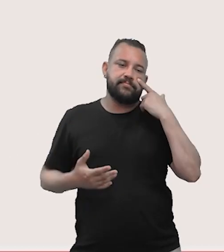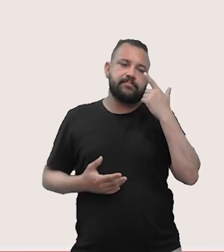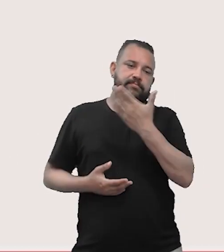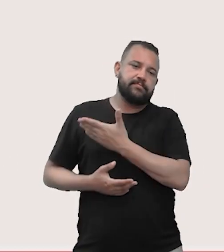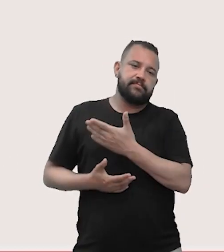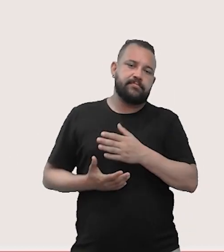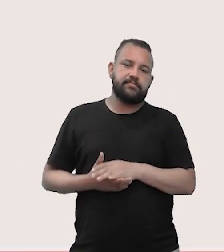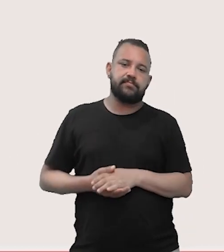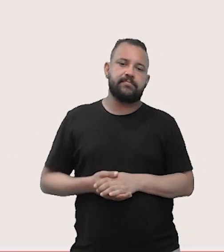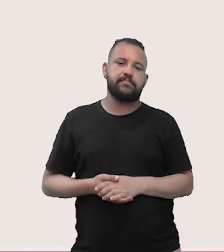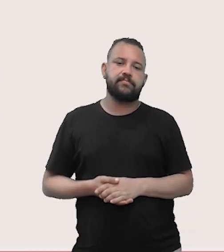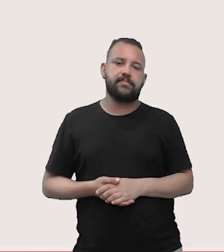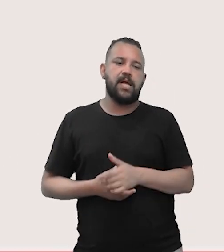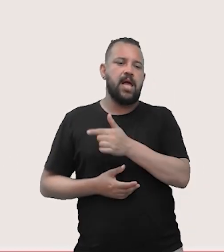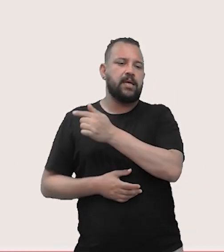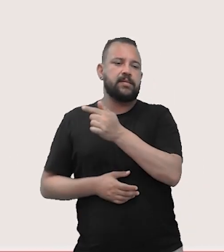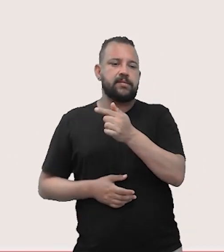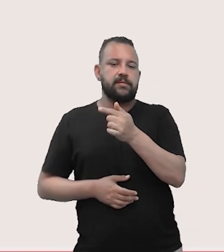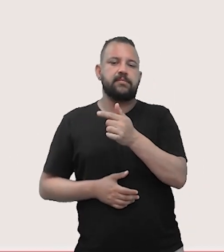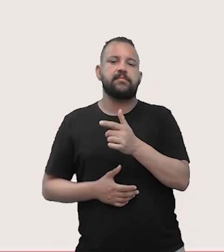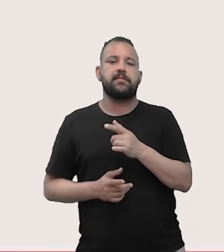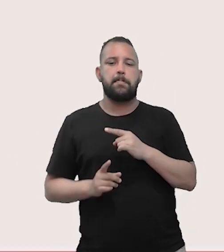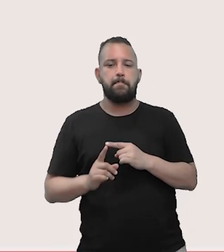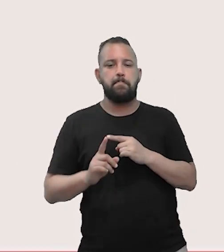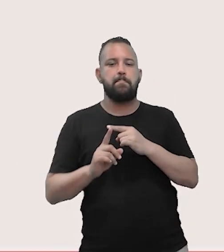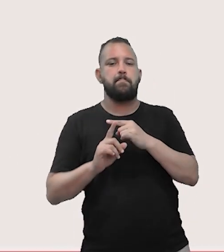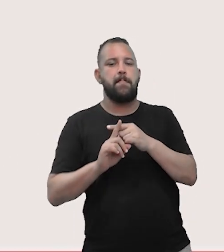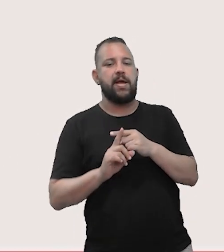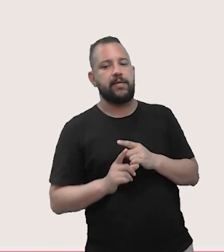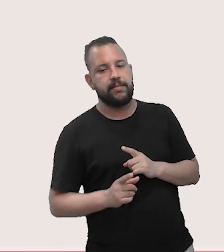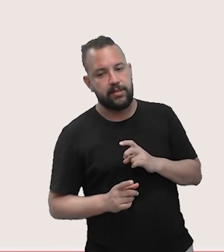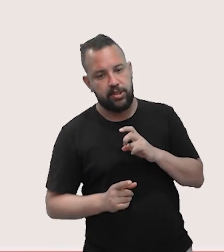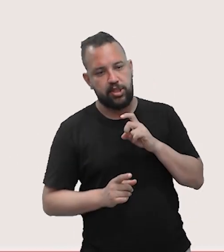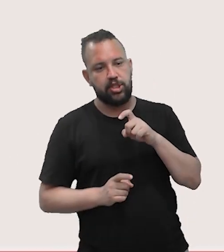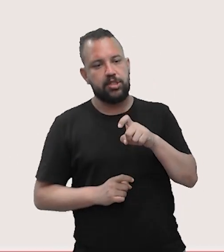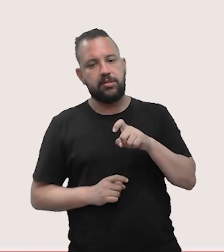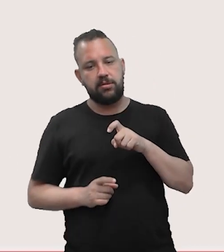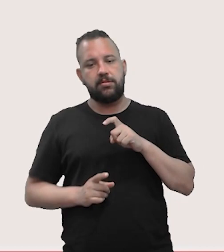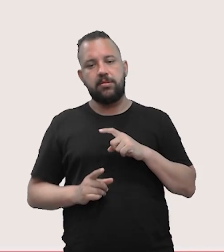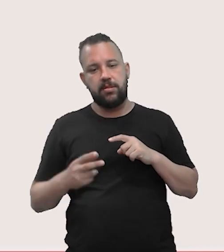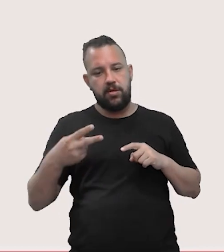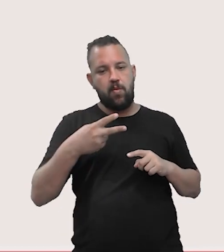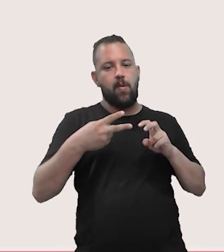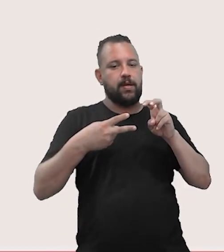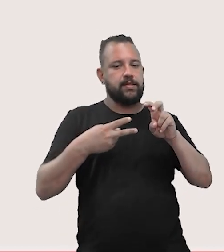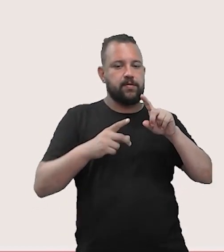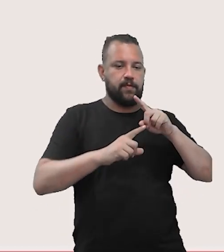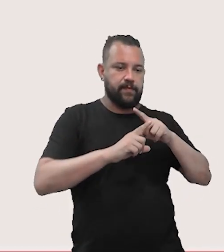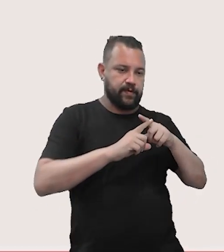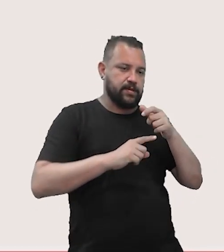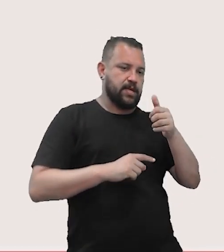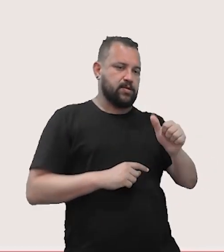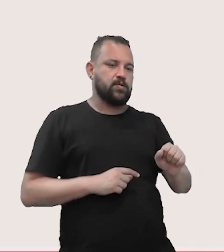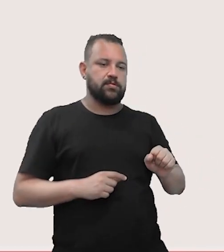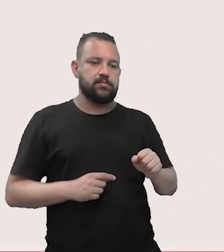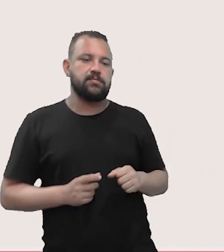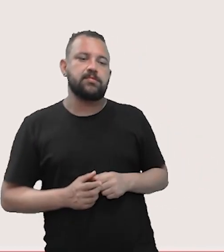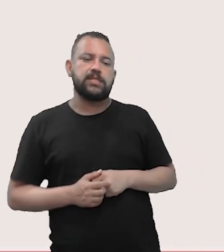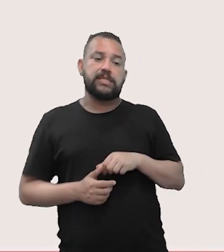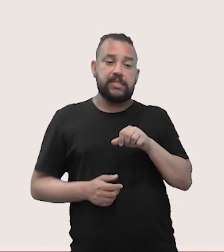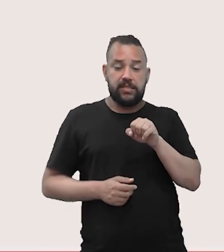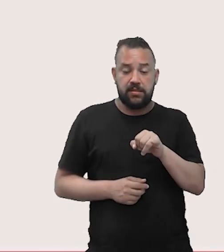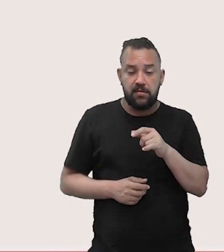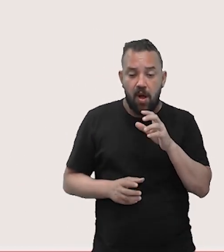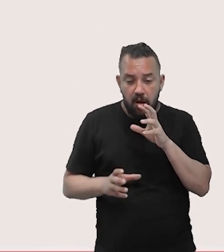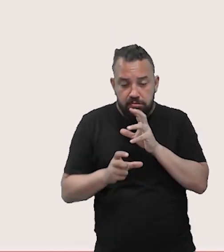só. 77 mais X igual a 5 vezes 18. Se você faz a conta